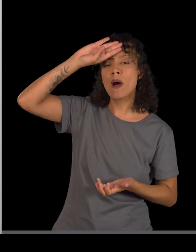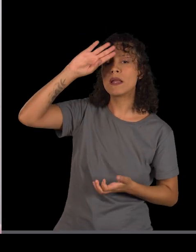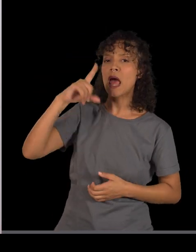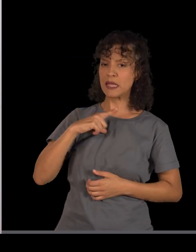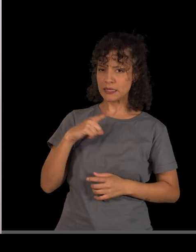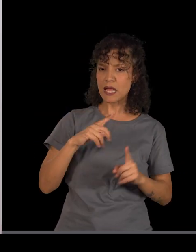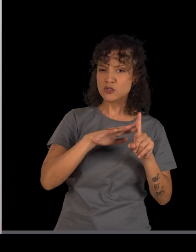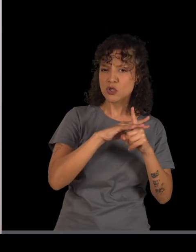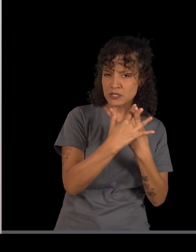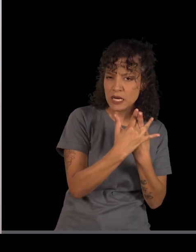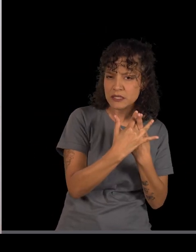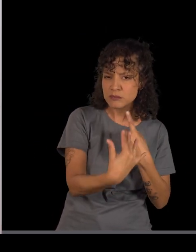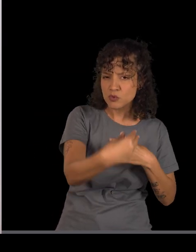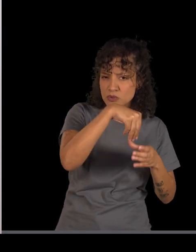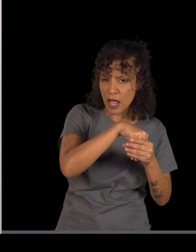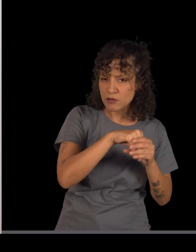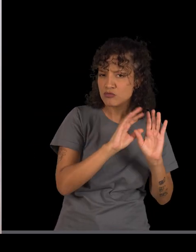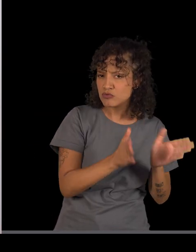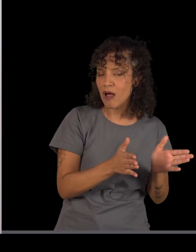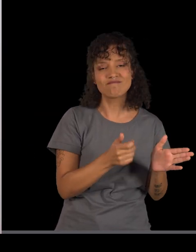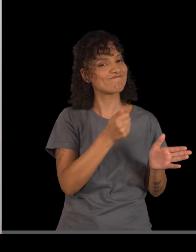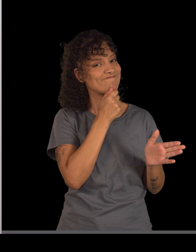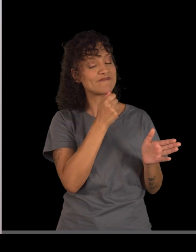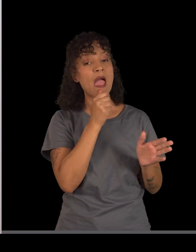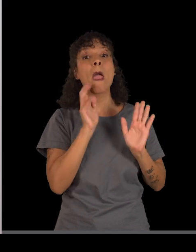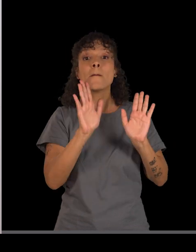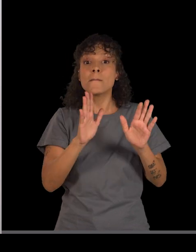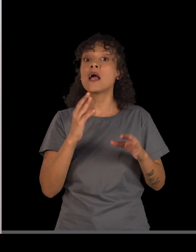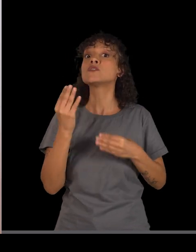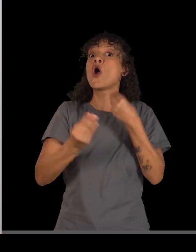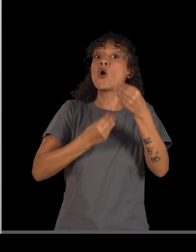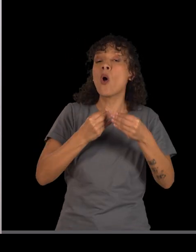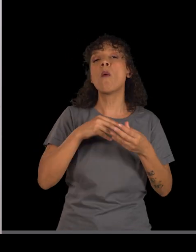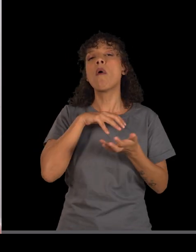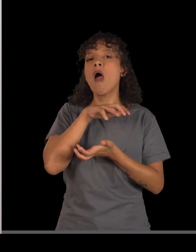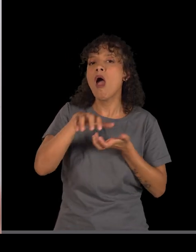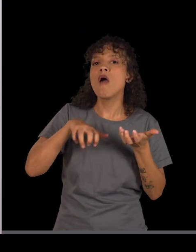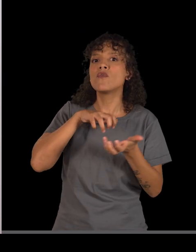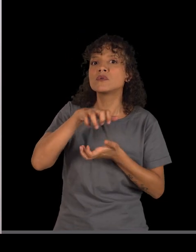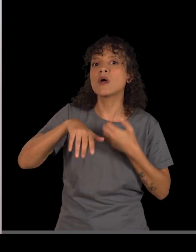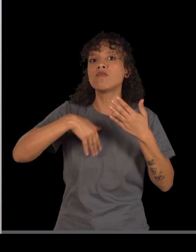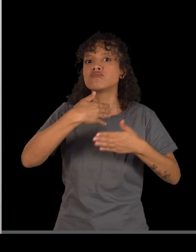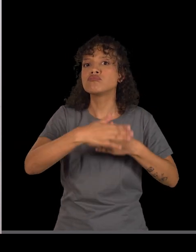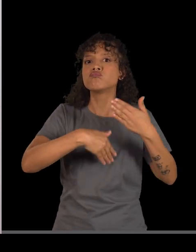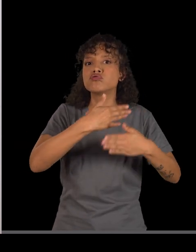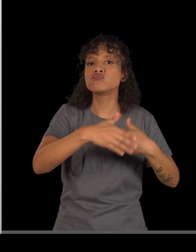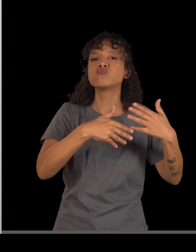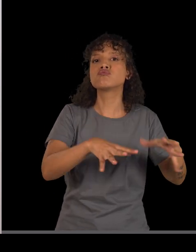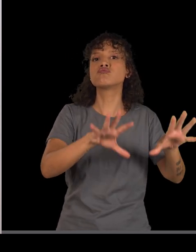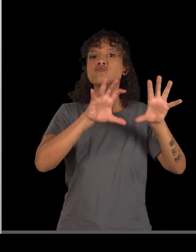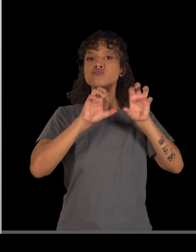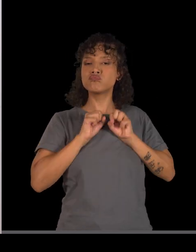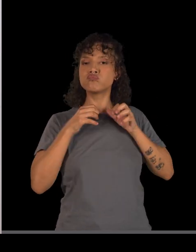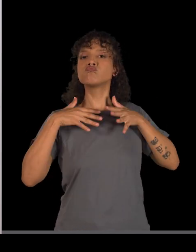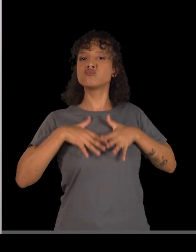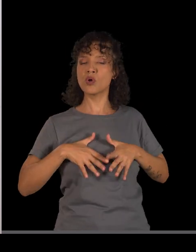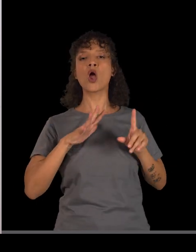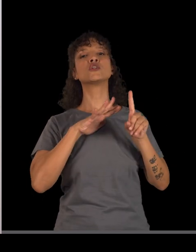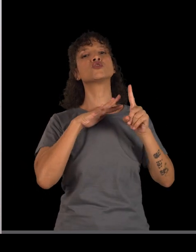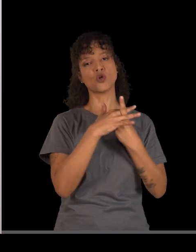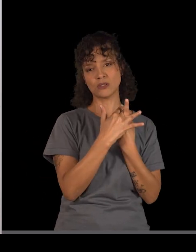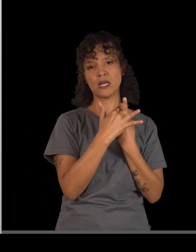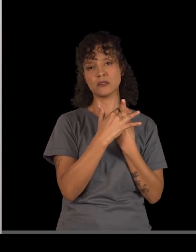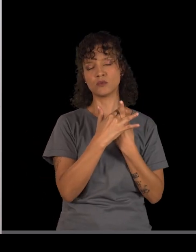ideal socialista. Porém, graças ao percurso da Revolução, eles acabam se tornando